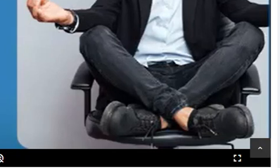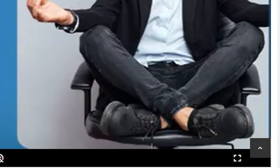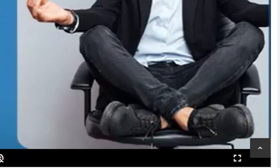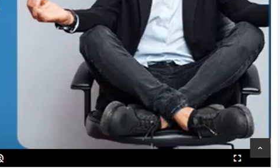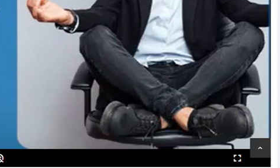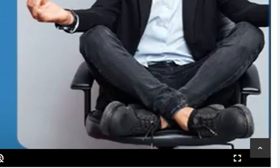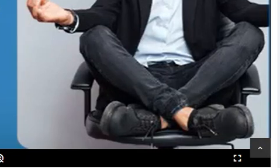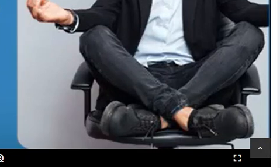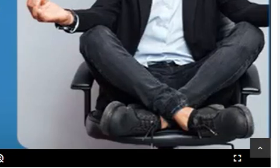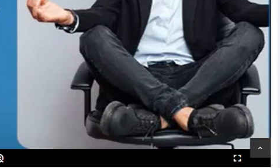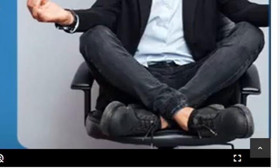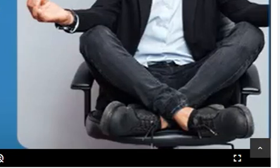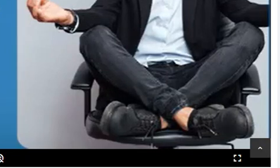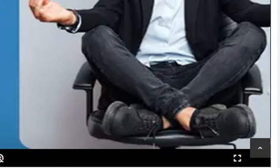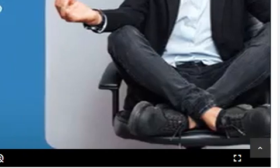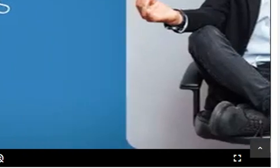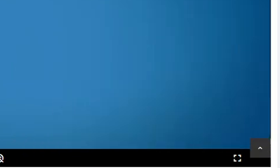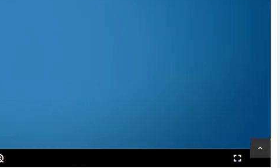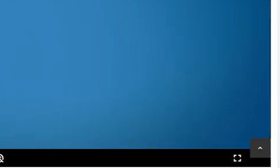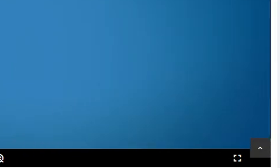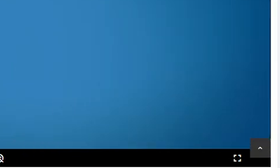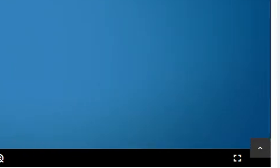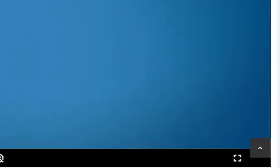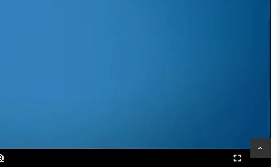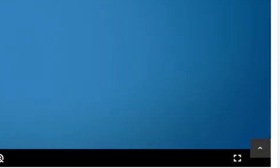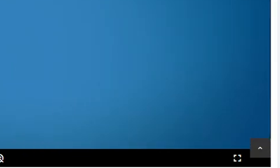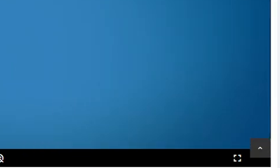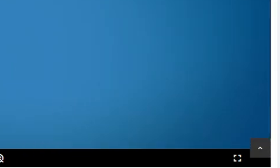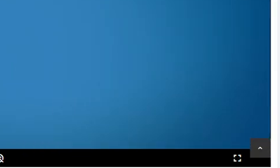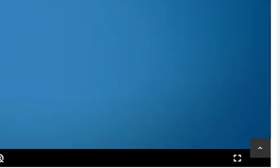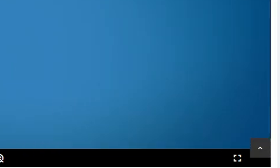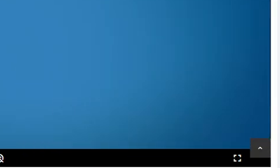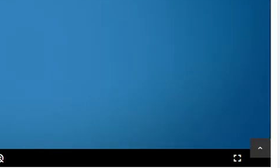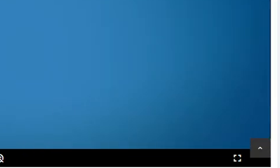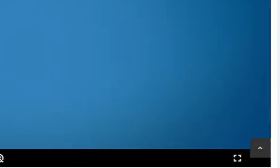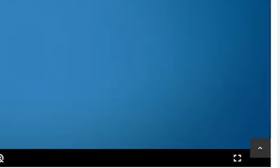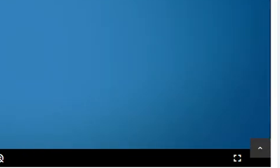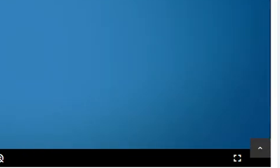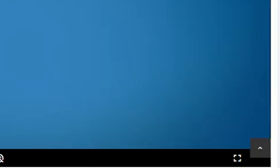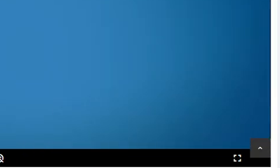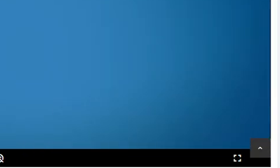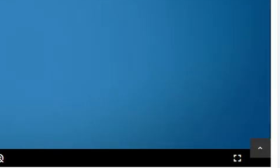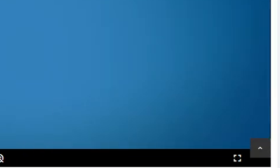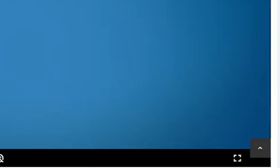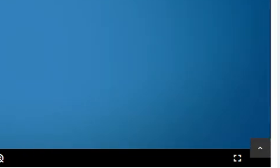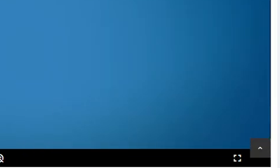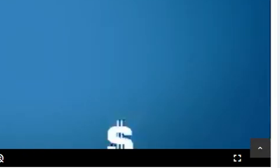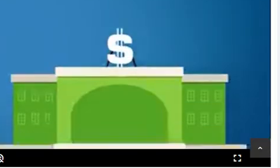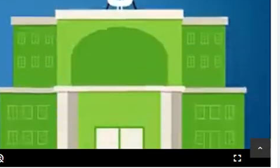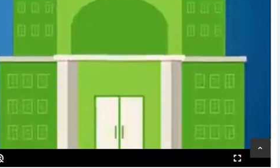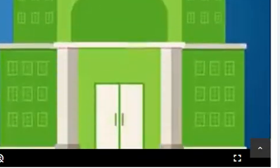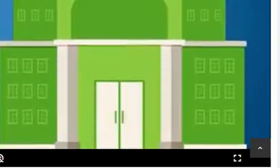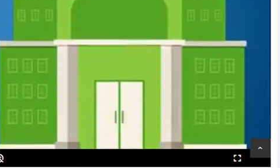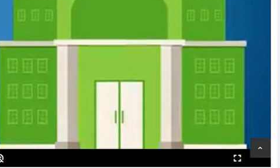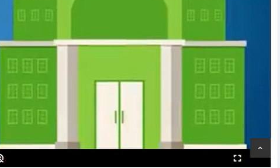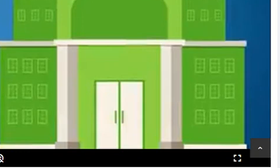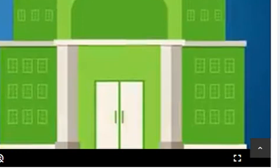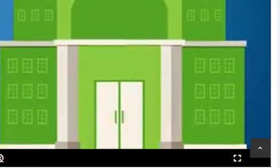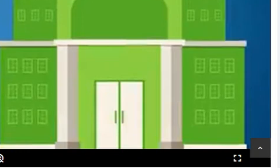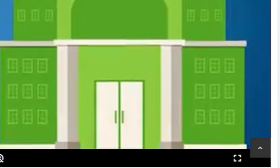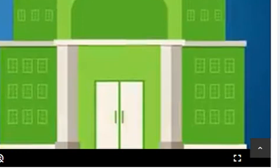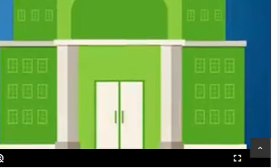e outras autorizações necessárias. Estar em dia com a documentação é fundamental, principalmente para a obtenção do